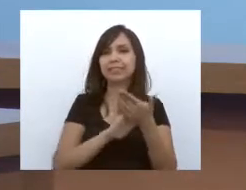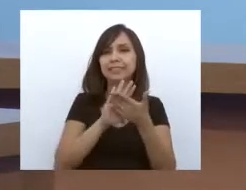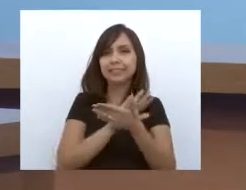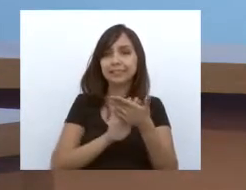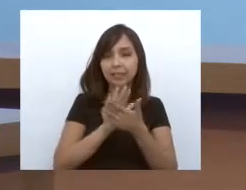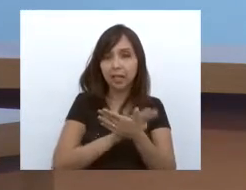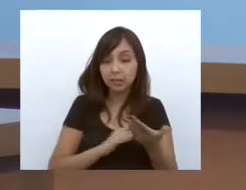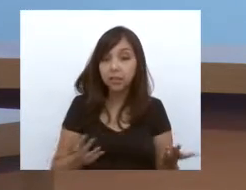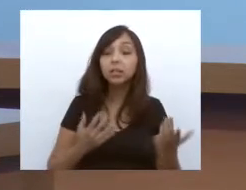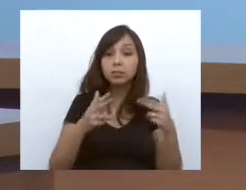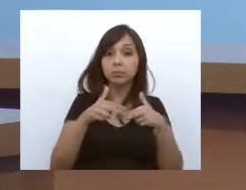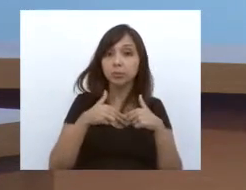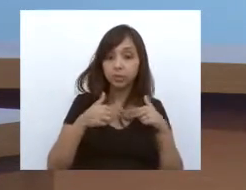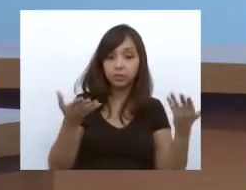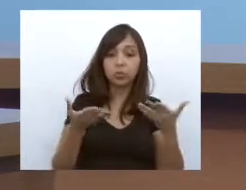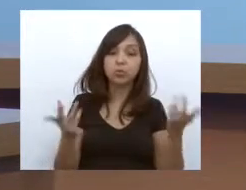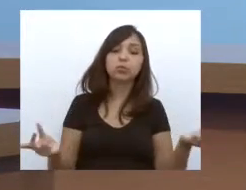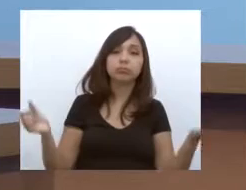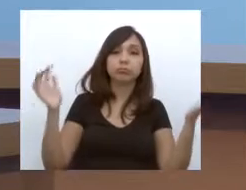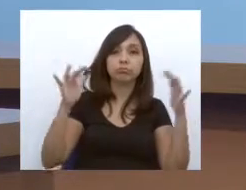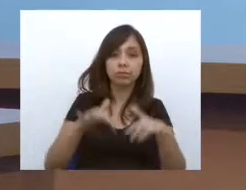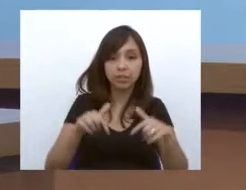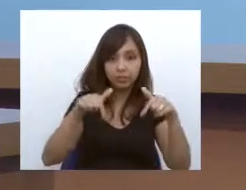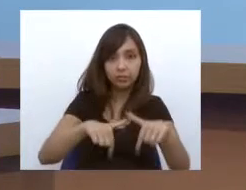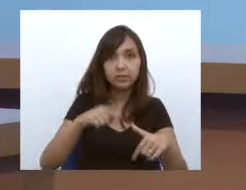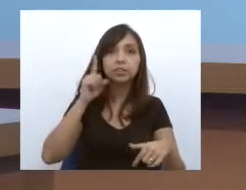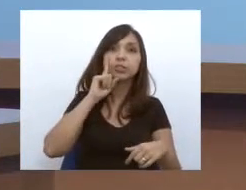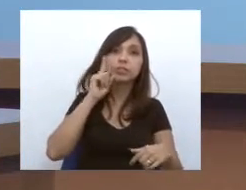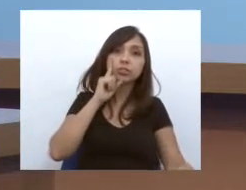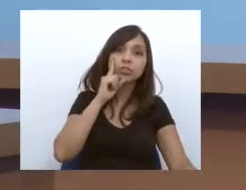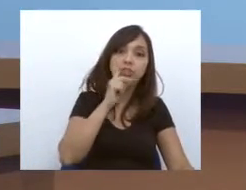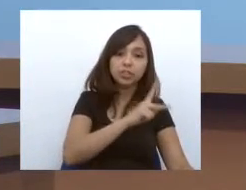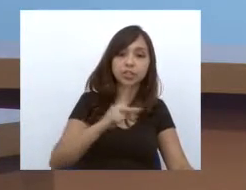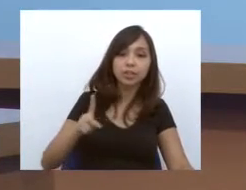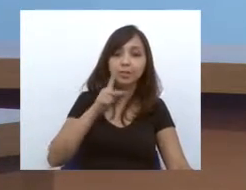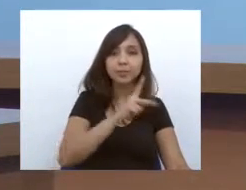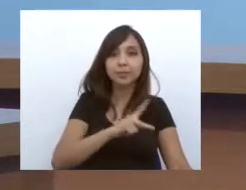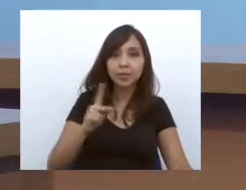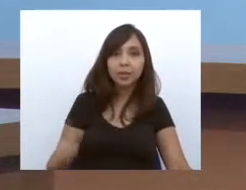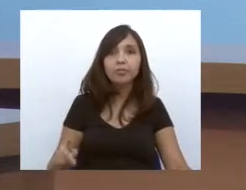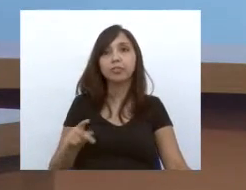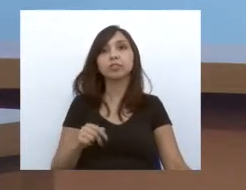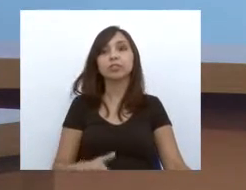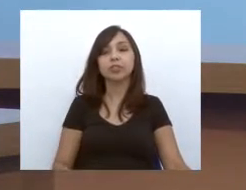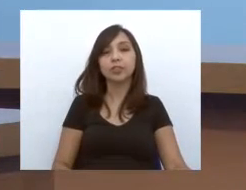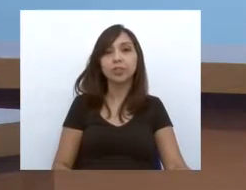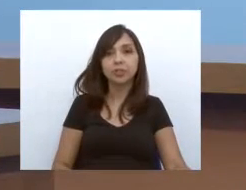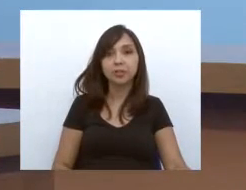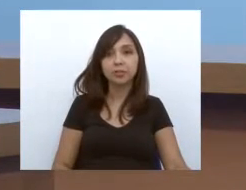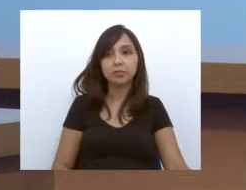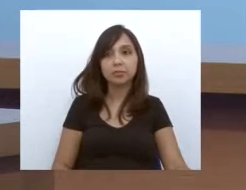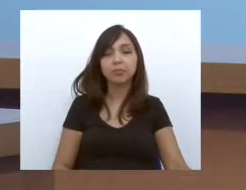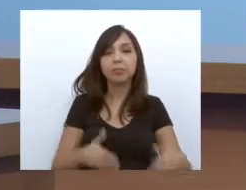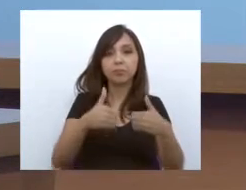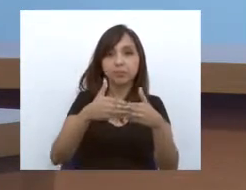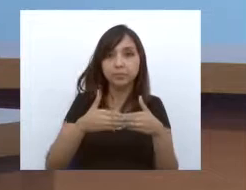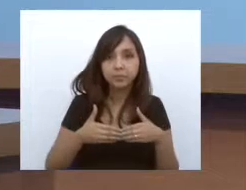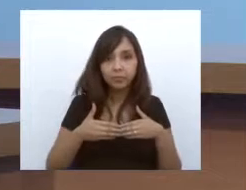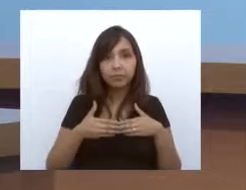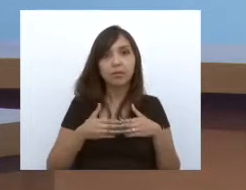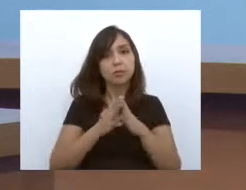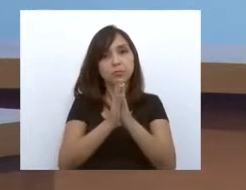E é por isso que a gente vem aqui hoje, nesse dia, no dia dos professores, das professoras, pedir pelo